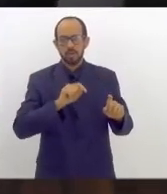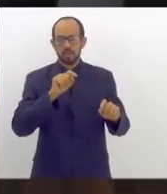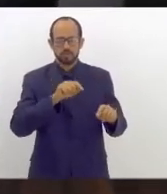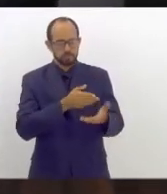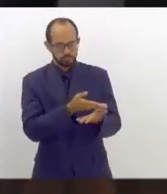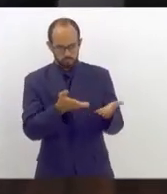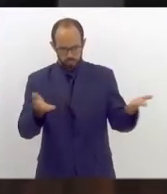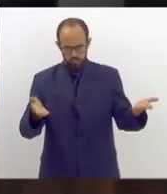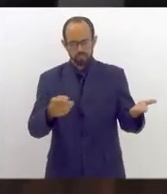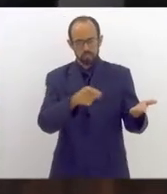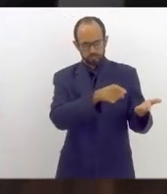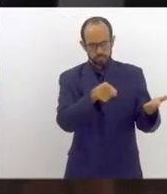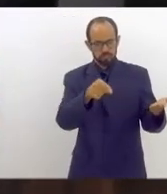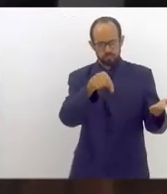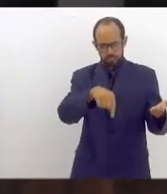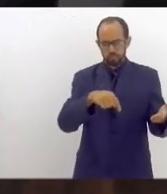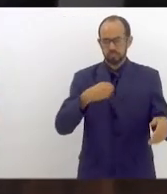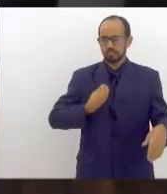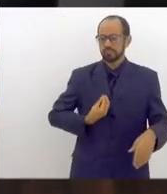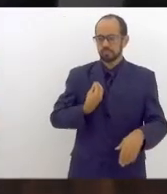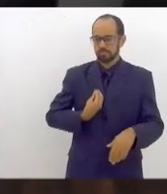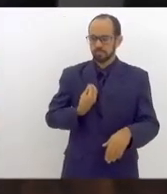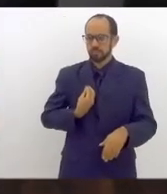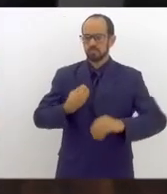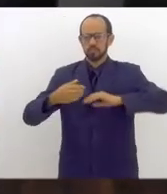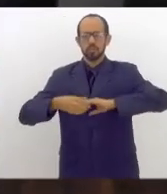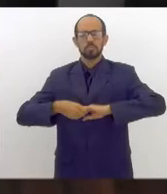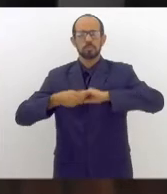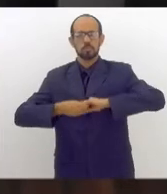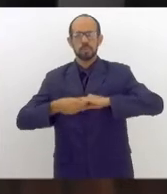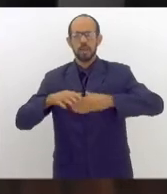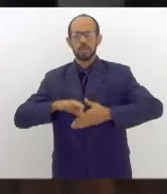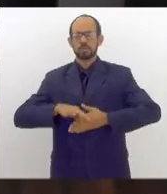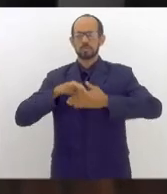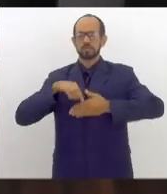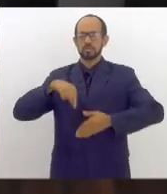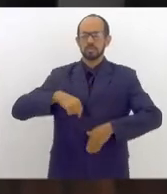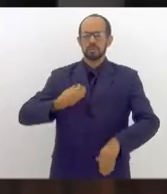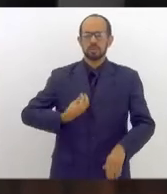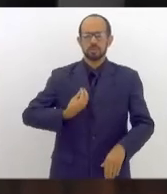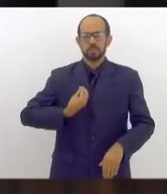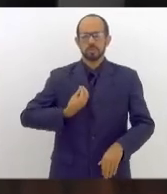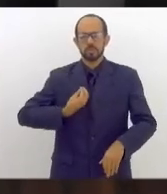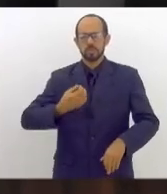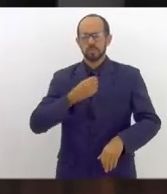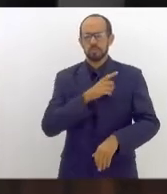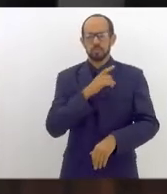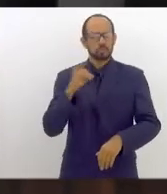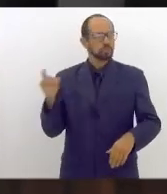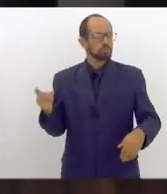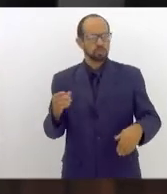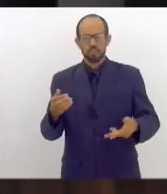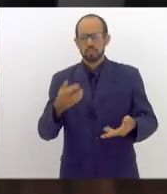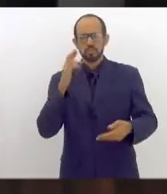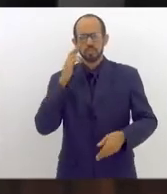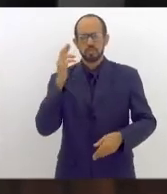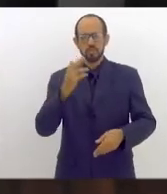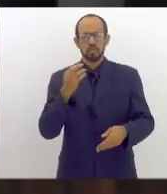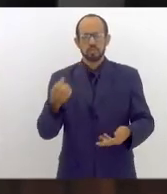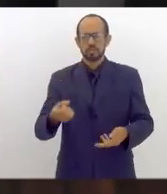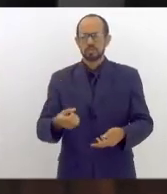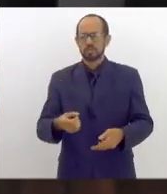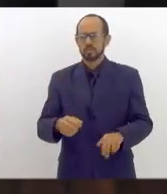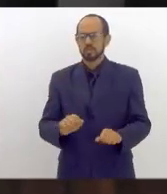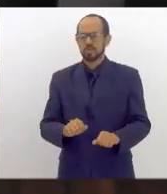aqui quero saudar as autoridades presentes senhoras e senhores Bom dia sejam todos bem-vindos bem-vindos